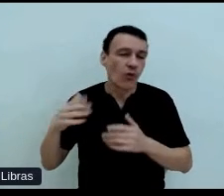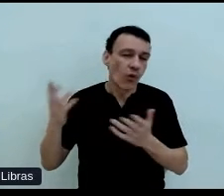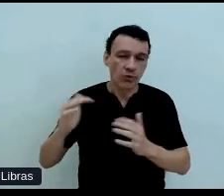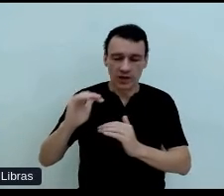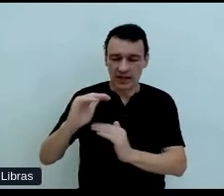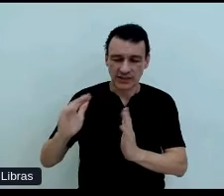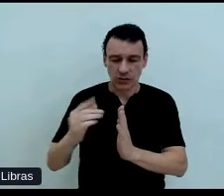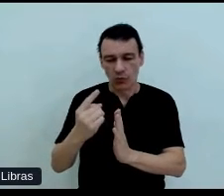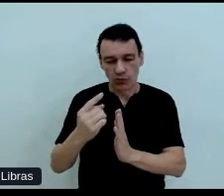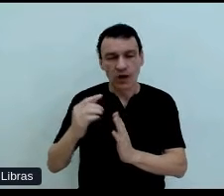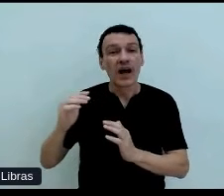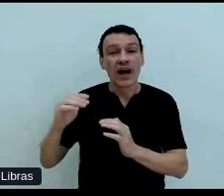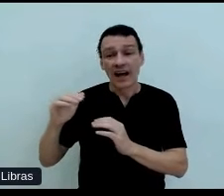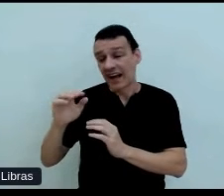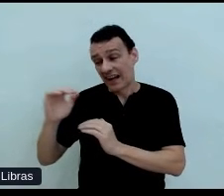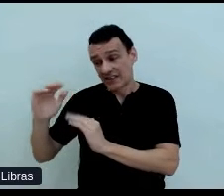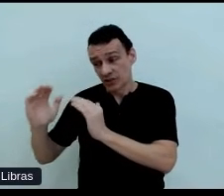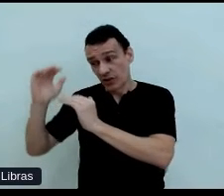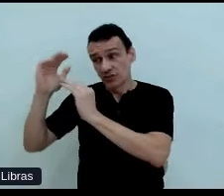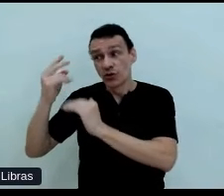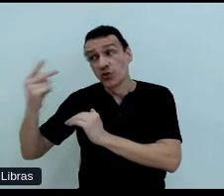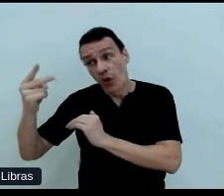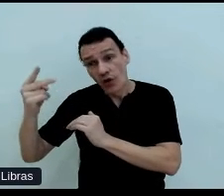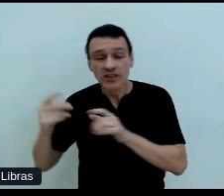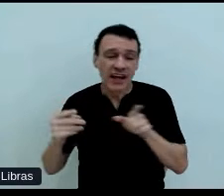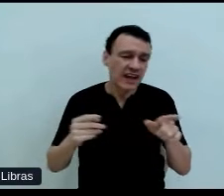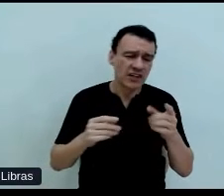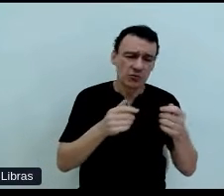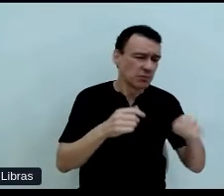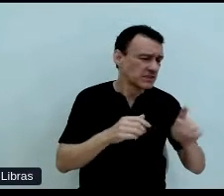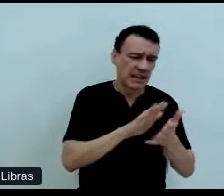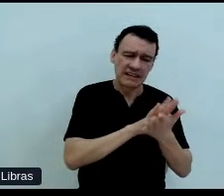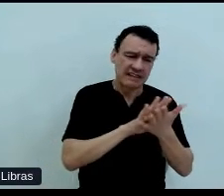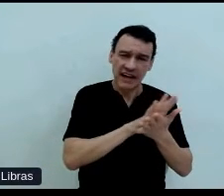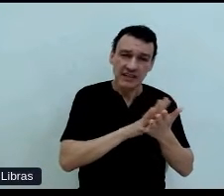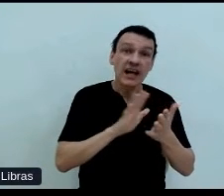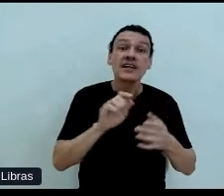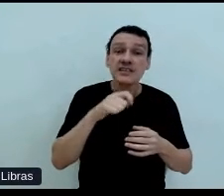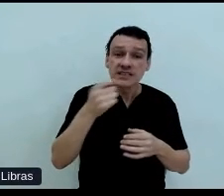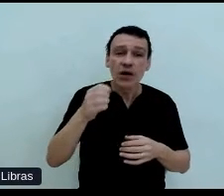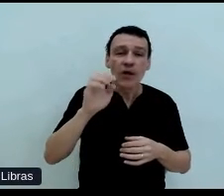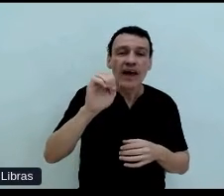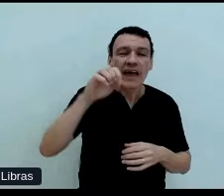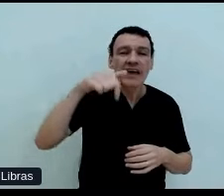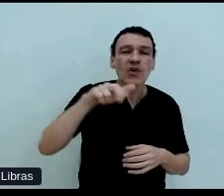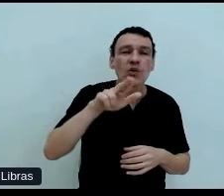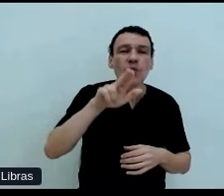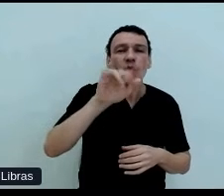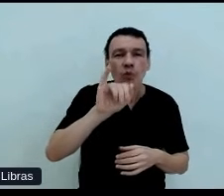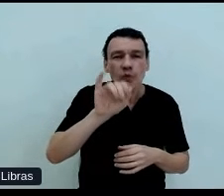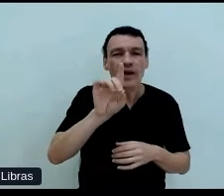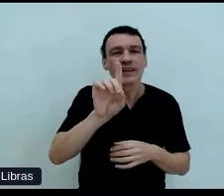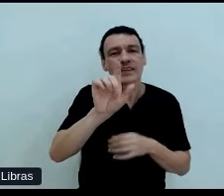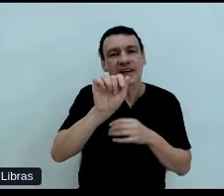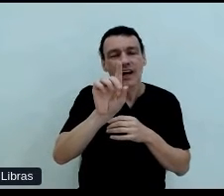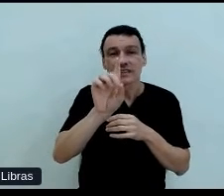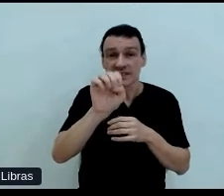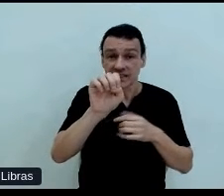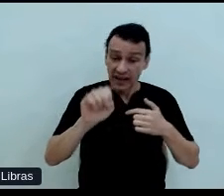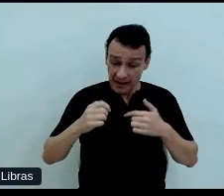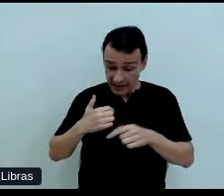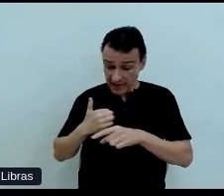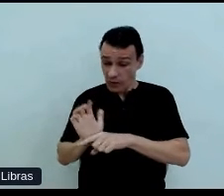um e nenhum para outro. Isso sim, aí sim a gente trata as pessoas com equidade. Aqui a gente trata as pessoas dando